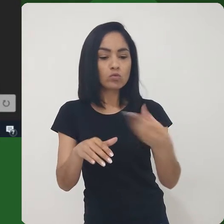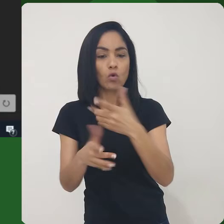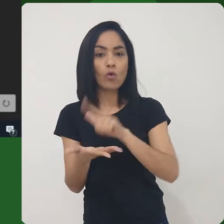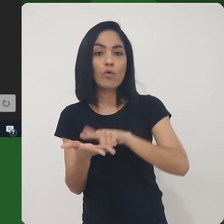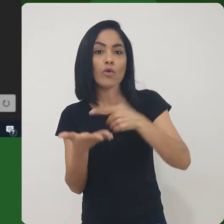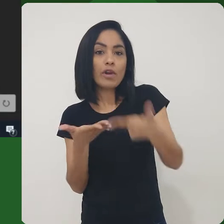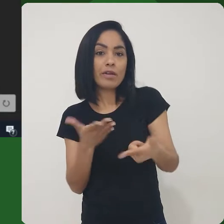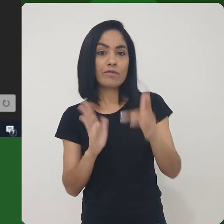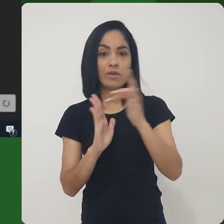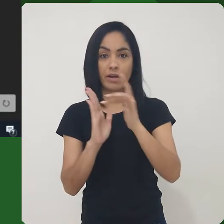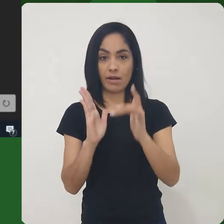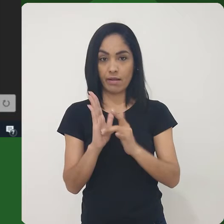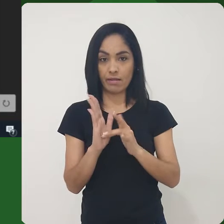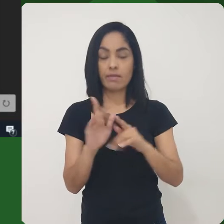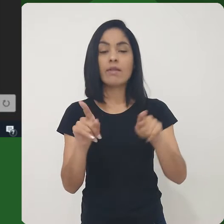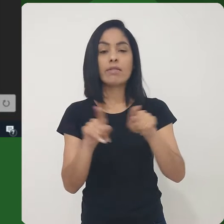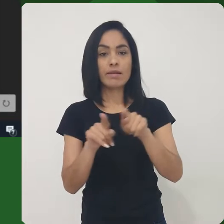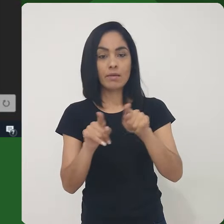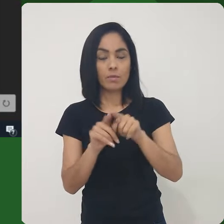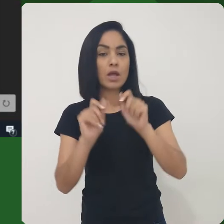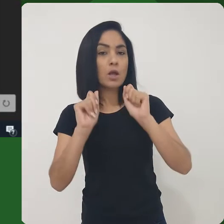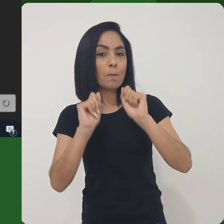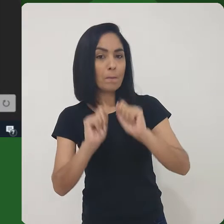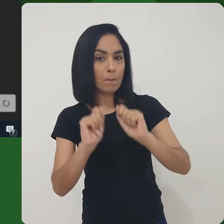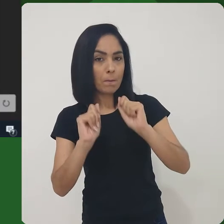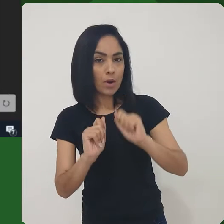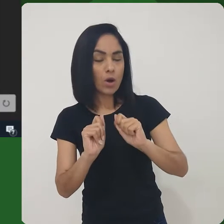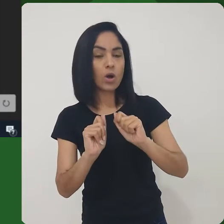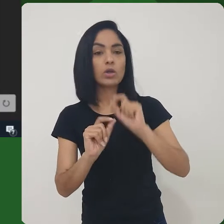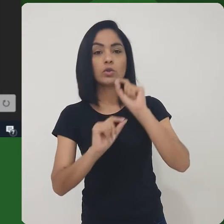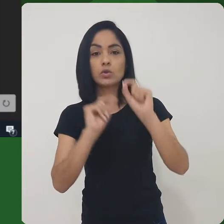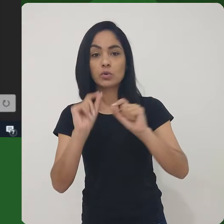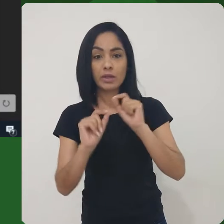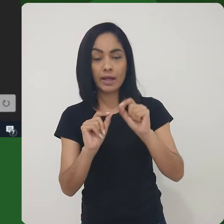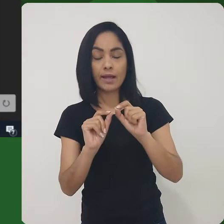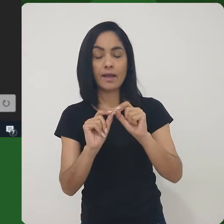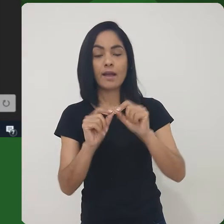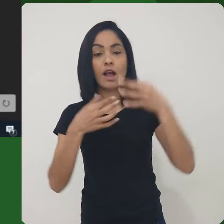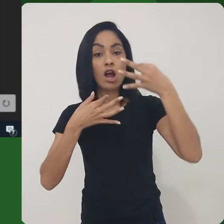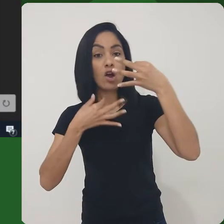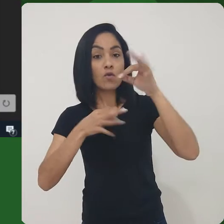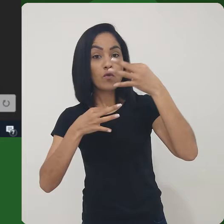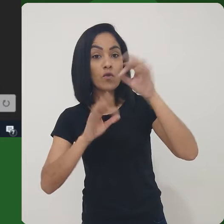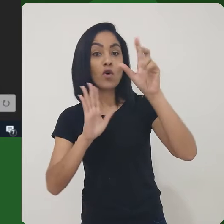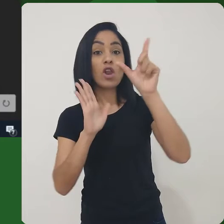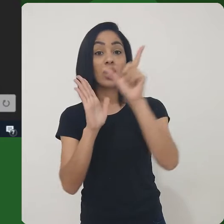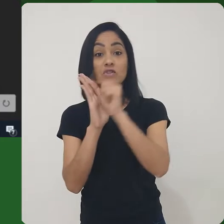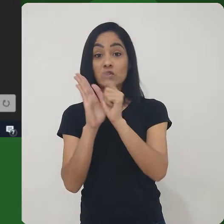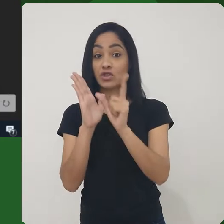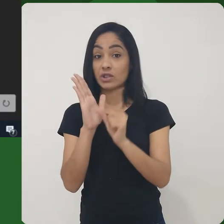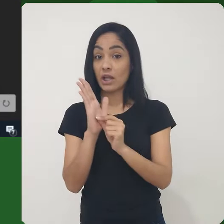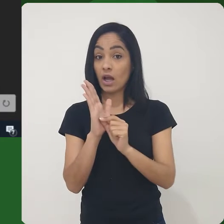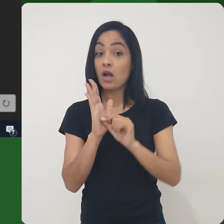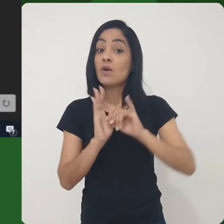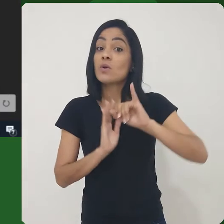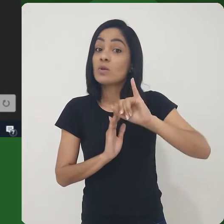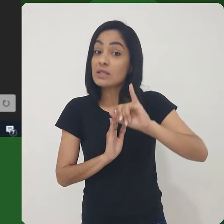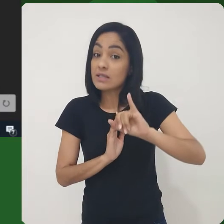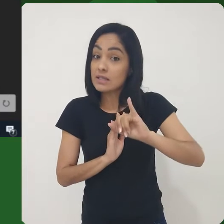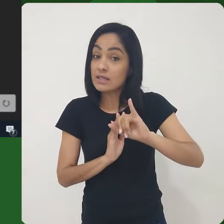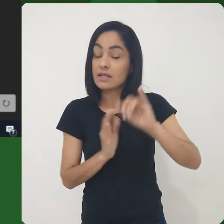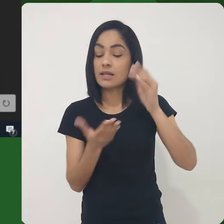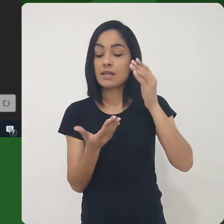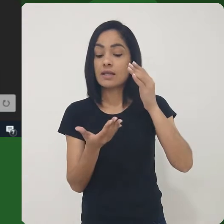Permite-se também a transcrição da ata em folhas digitadas. desde que elas sejam